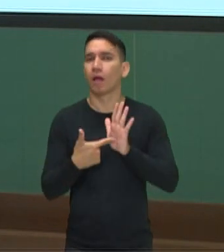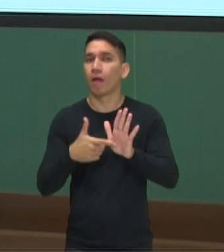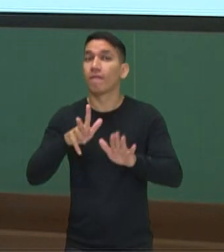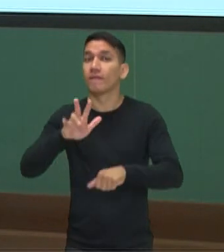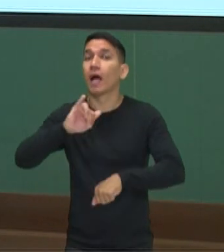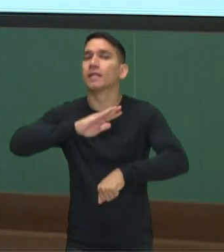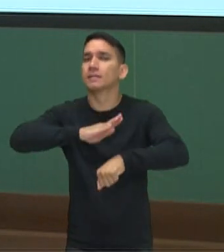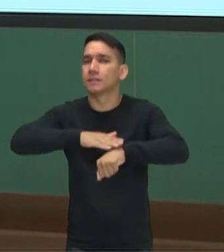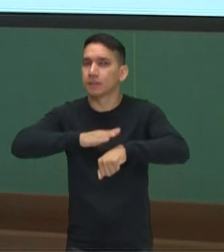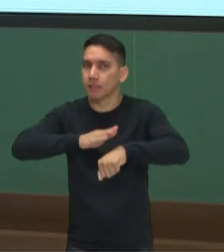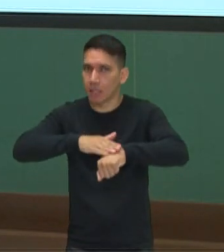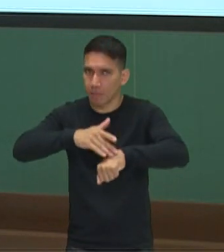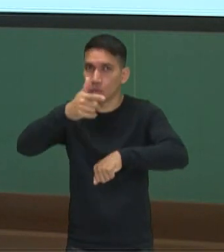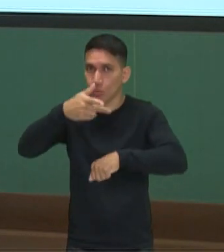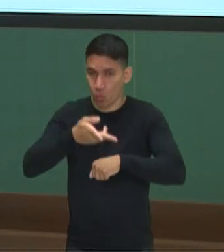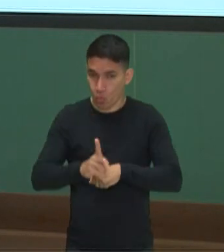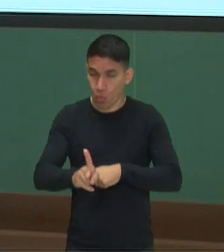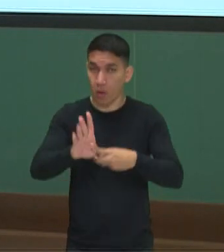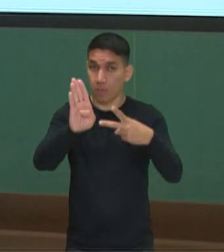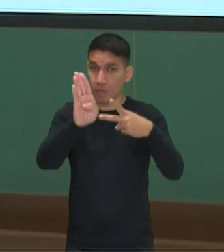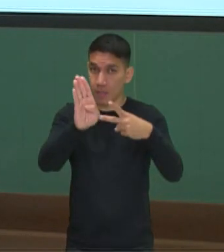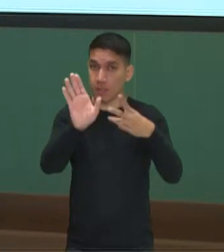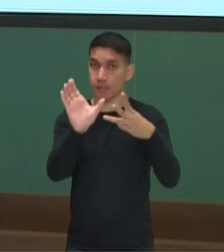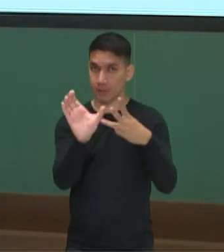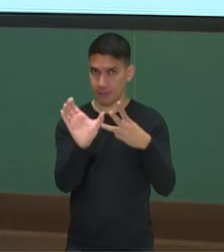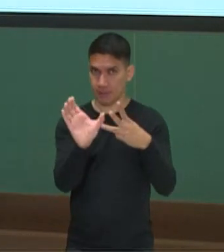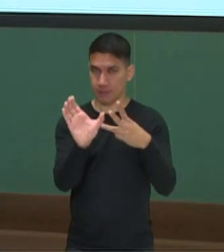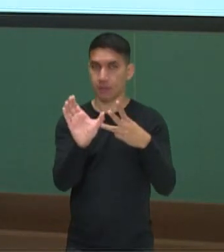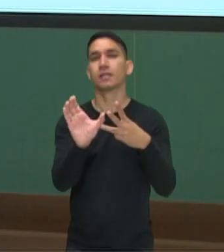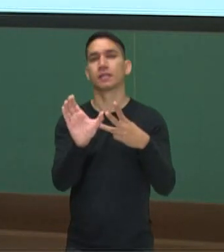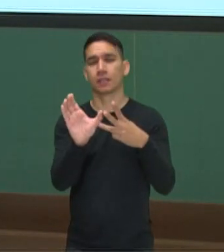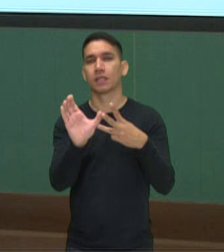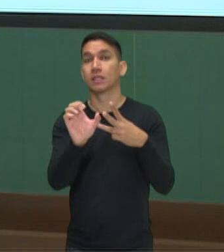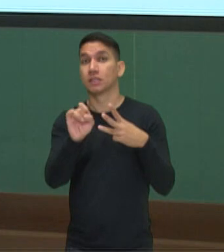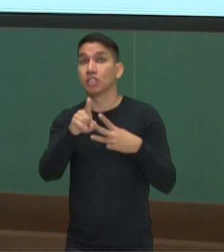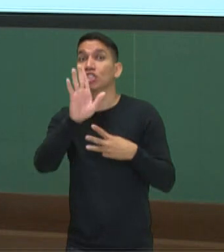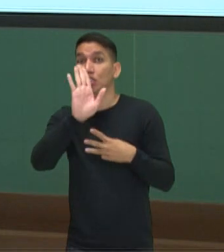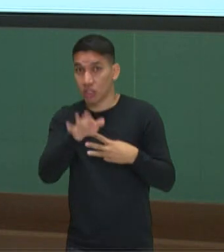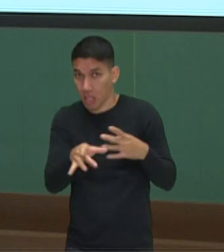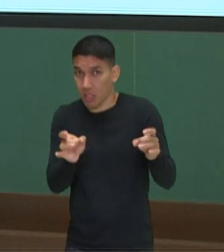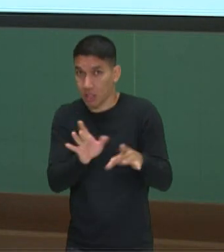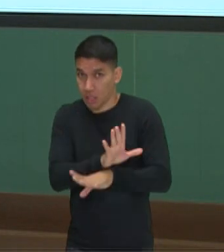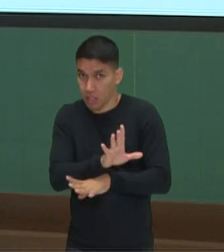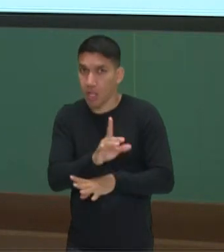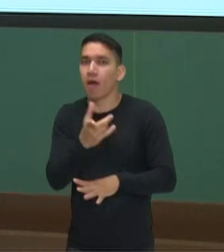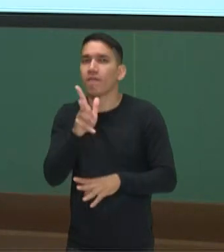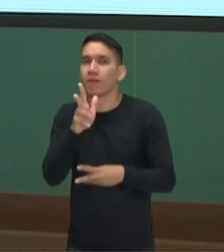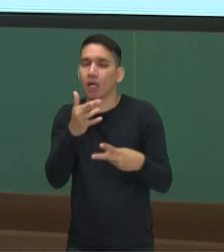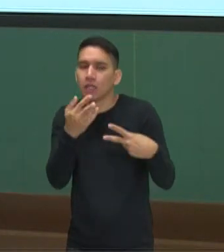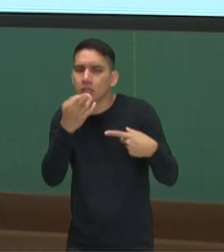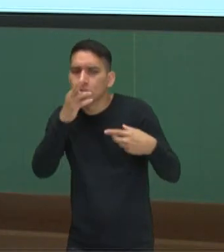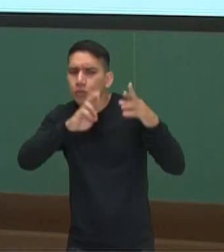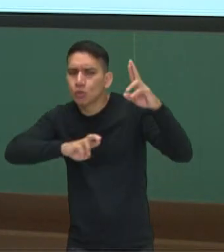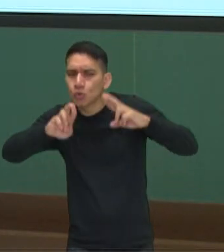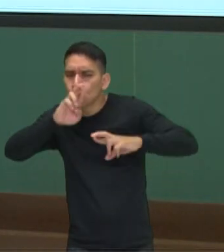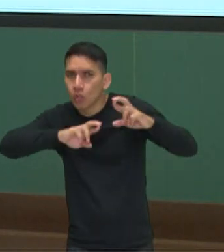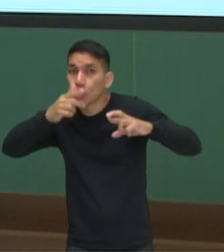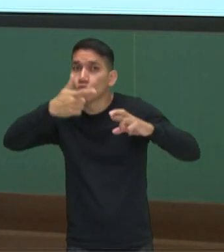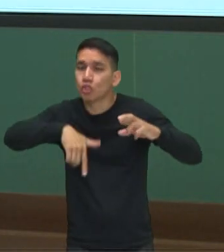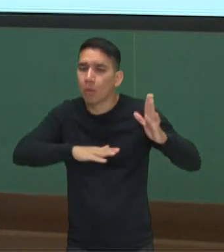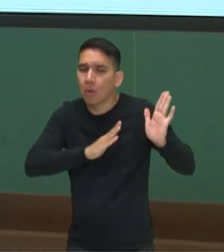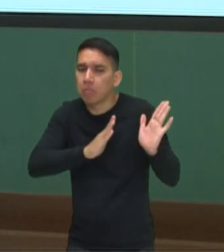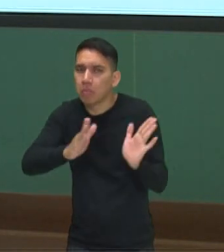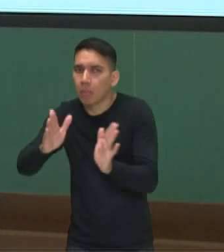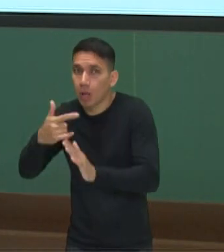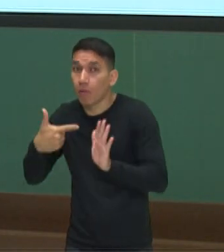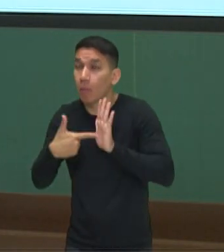mais um tempinho para você fazer a letra B e a letra C. Se você já fez, você revisa os passos aí e vou deixar